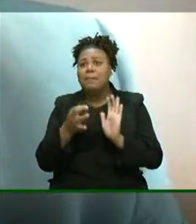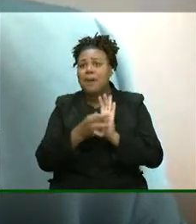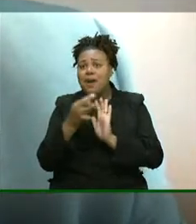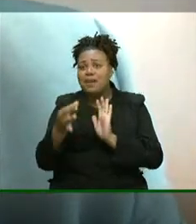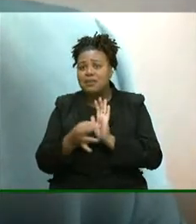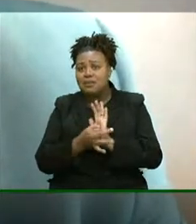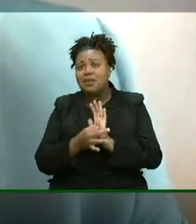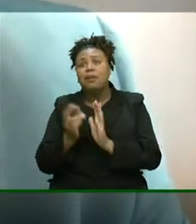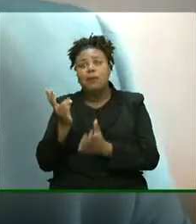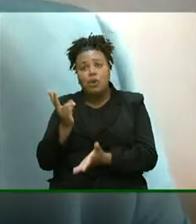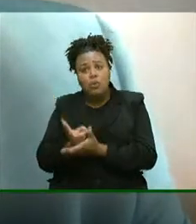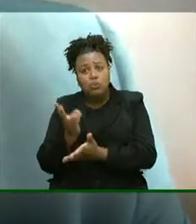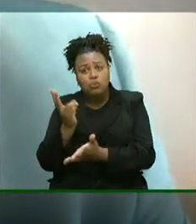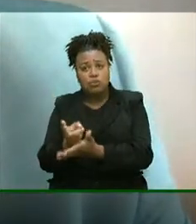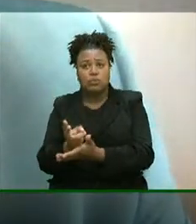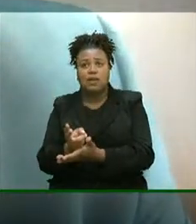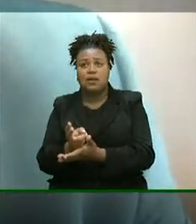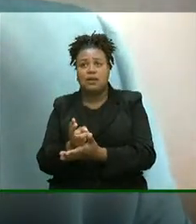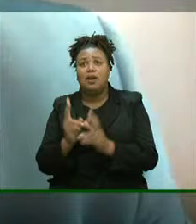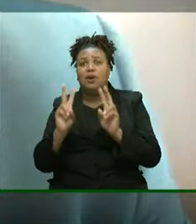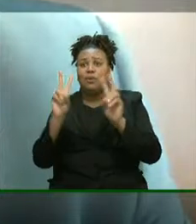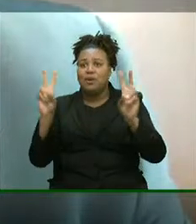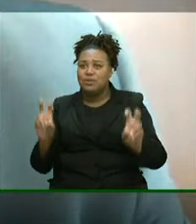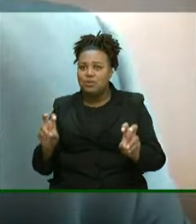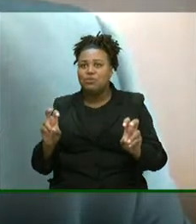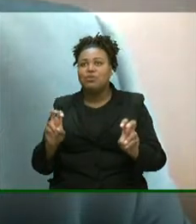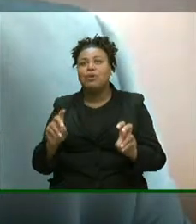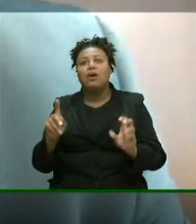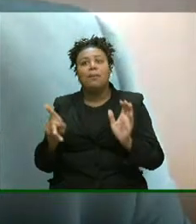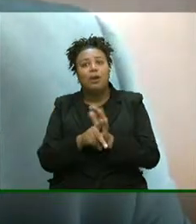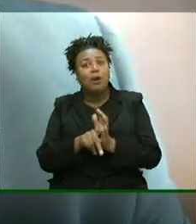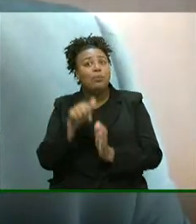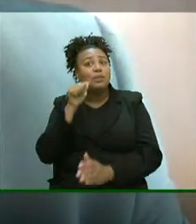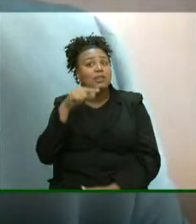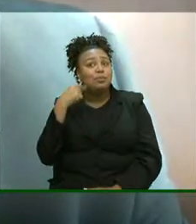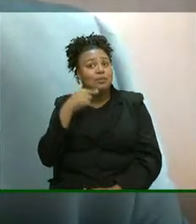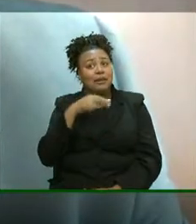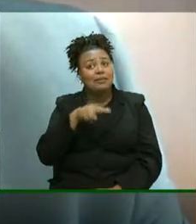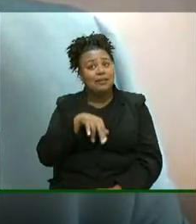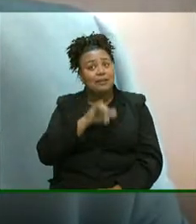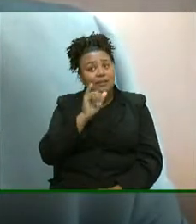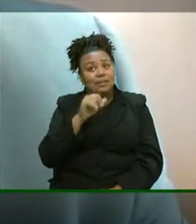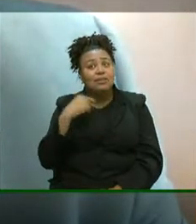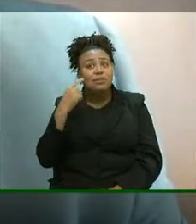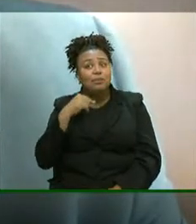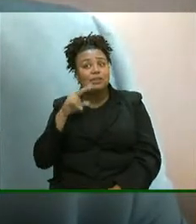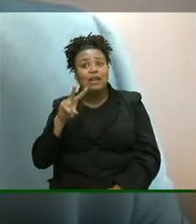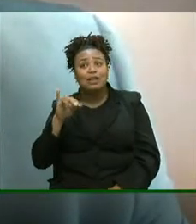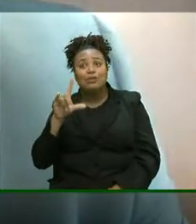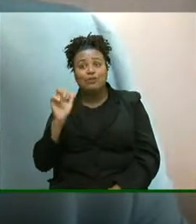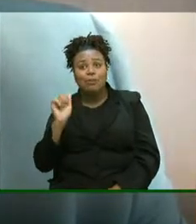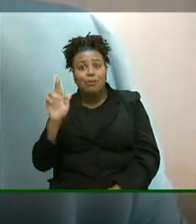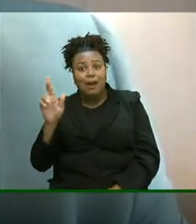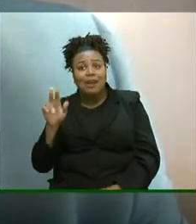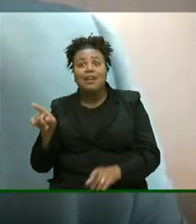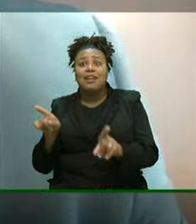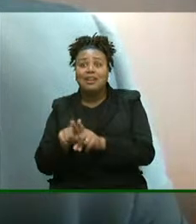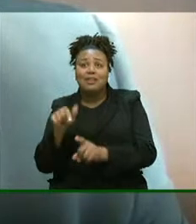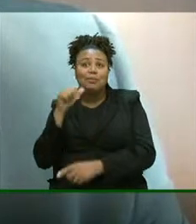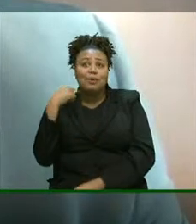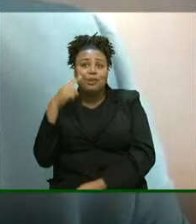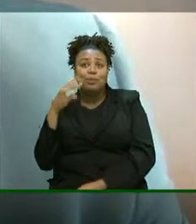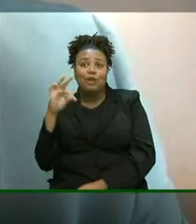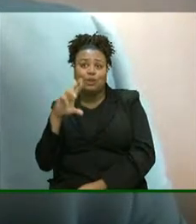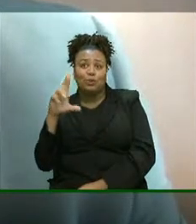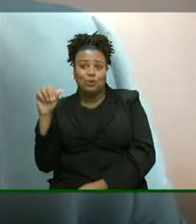por prosseguimento da matéria, tanto da deputada Anne Ortiz, do deputado Vilmar Zanquim e do deputado